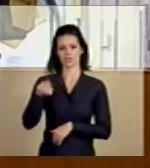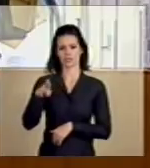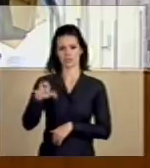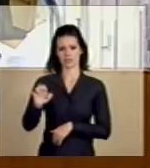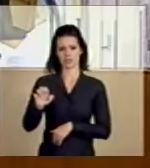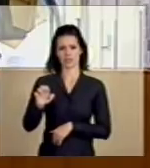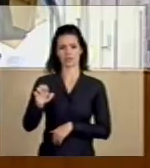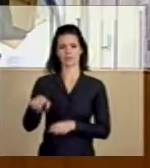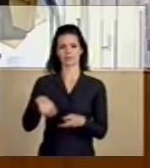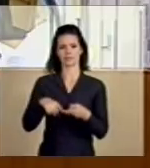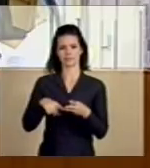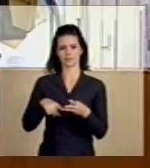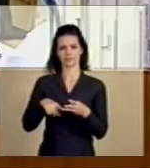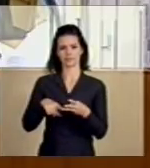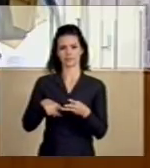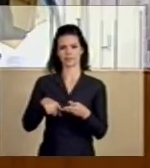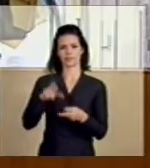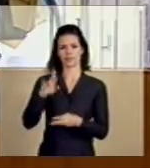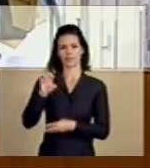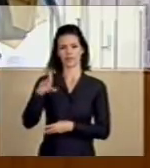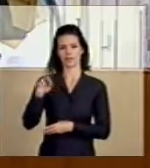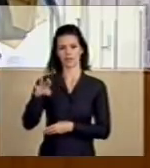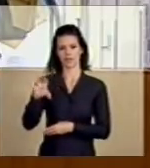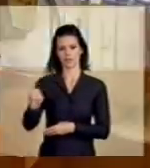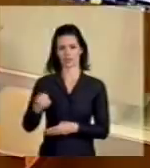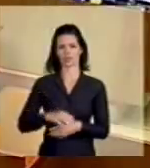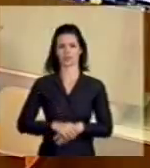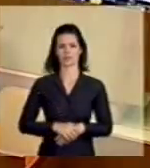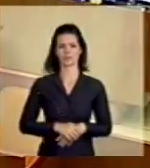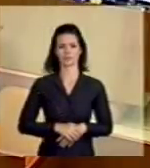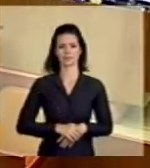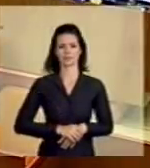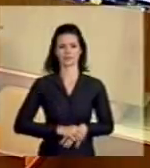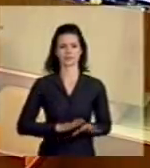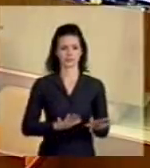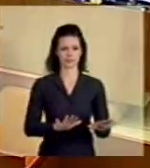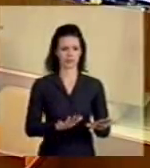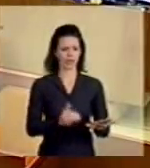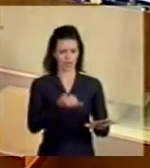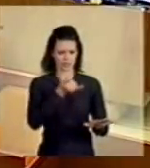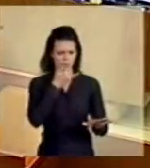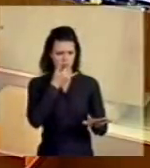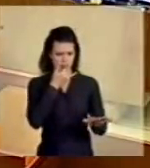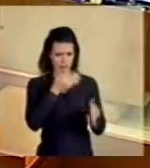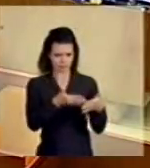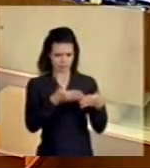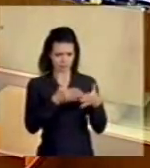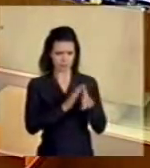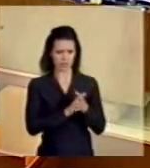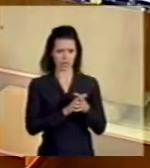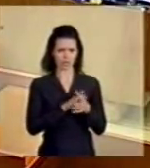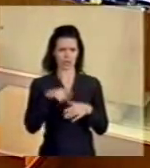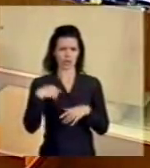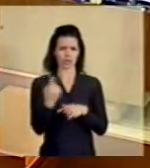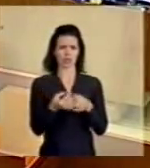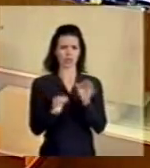o ministro Ricardo Lewandowski. Não sei se é parcialmente procedente, senhora presidente, desculpe interrompê-la, mas nós estamos julgando